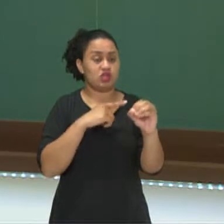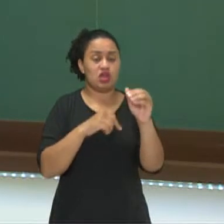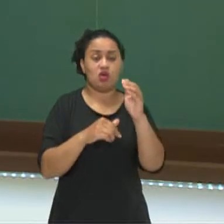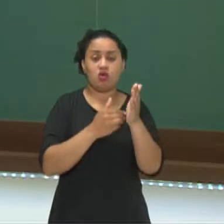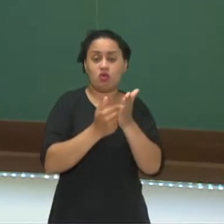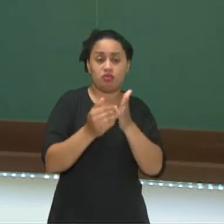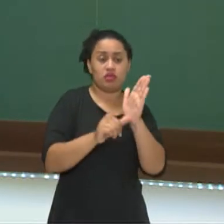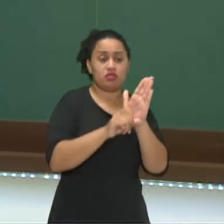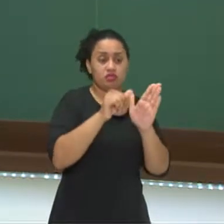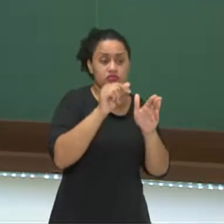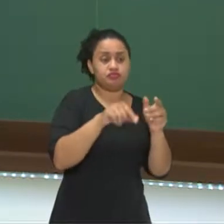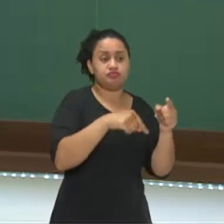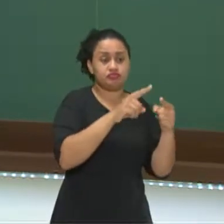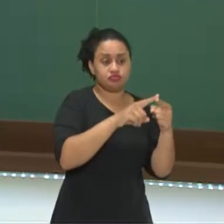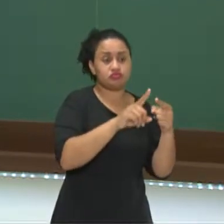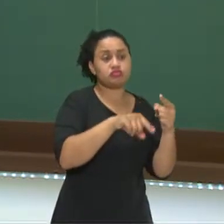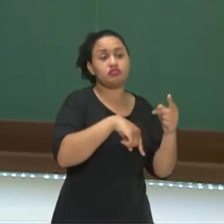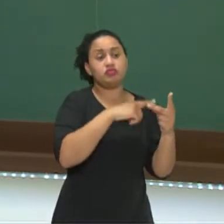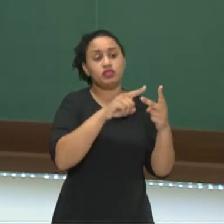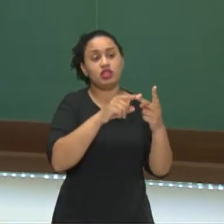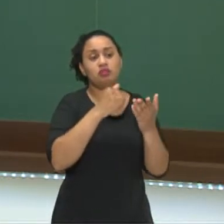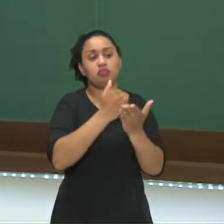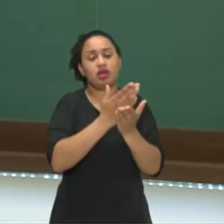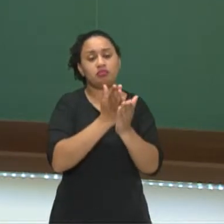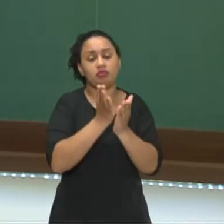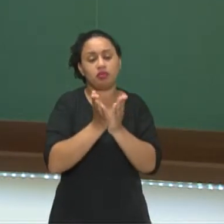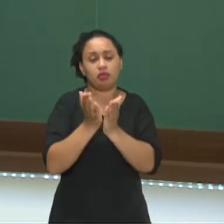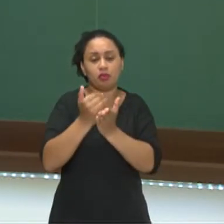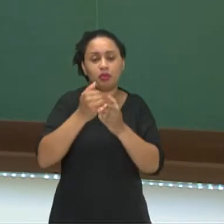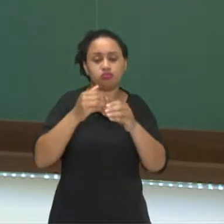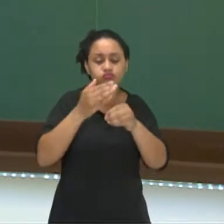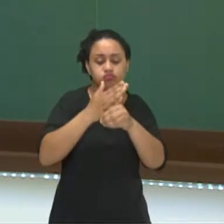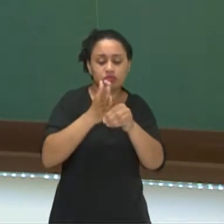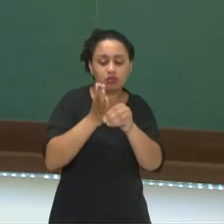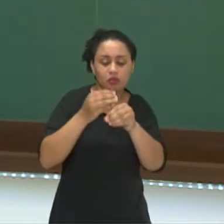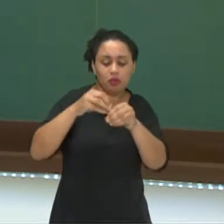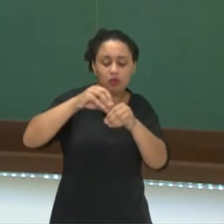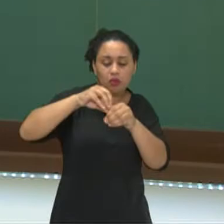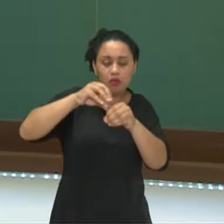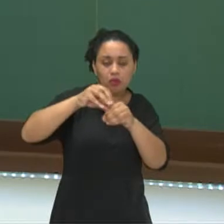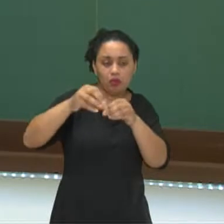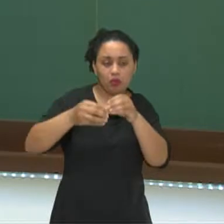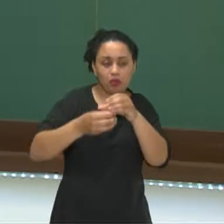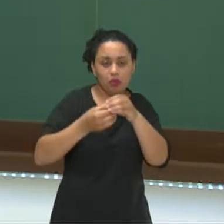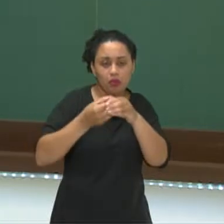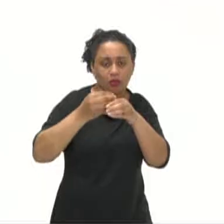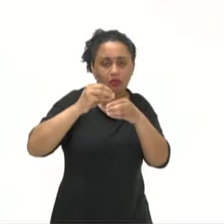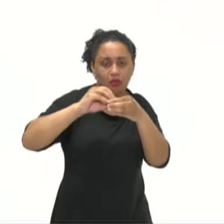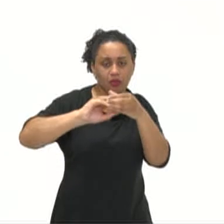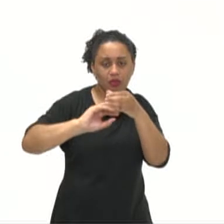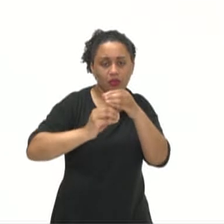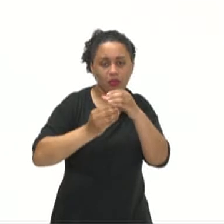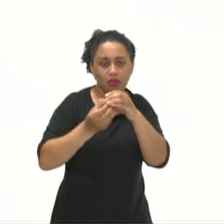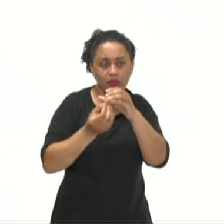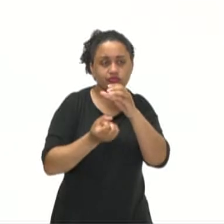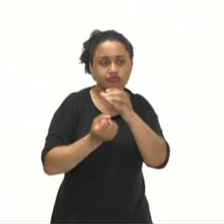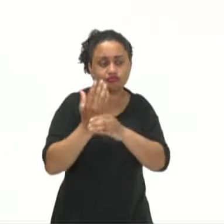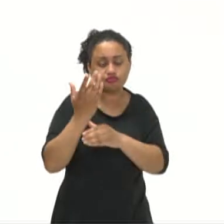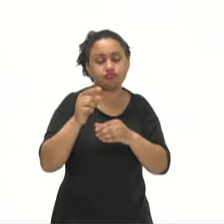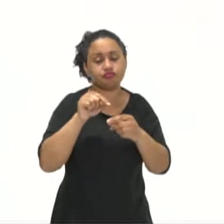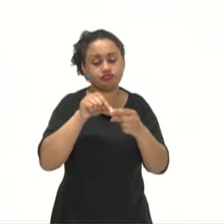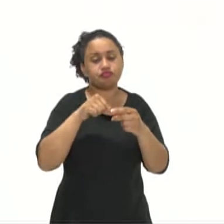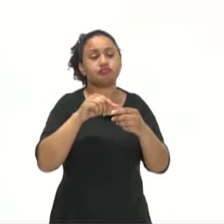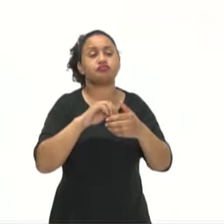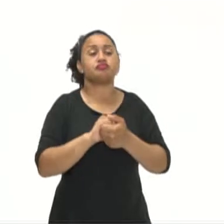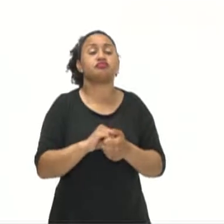etapa. Depois, uma série de sucessivas mitoses vão acontecendo nesse zigoto.